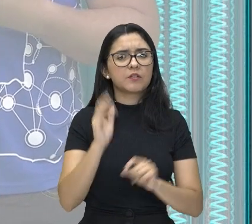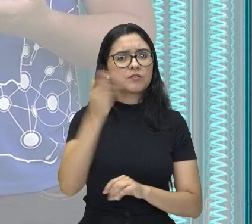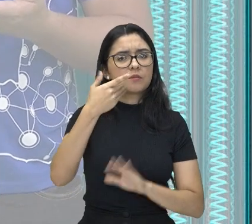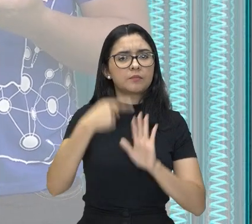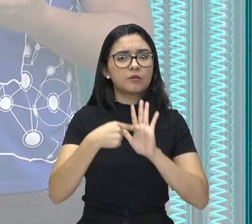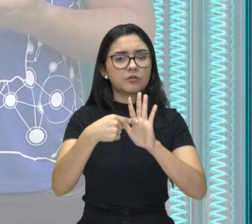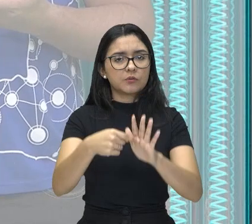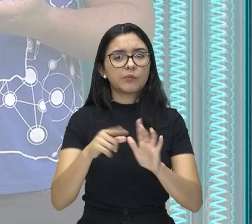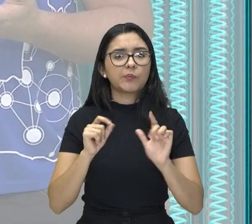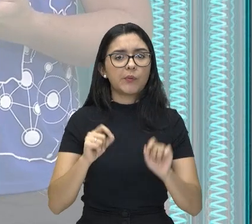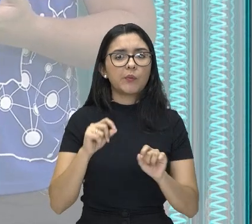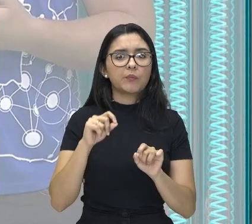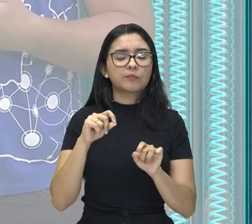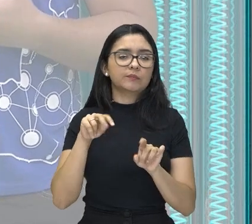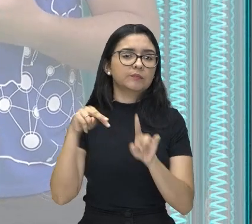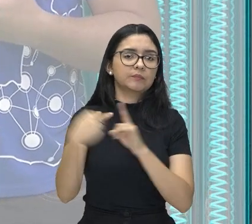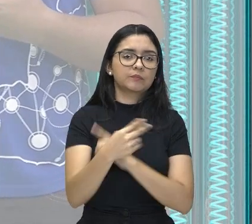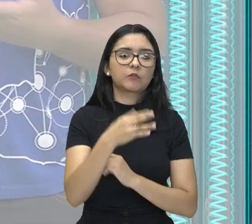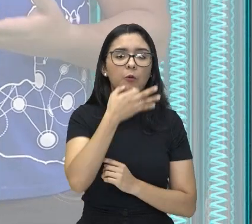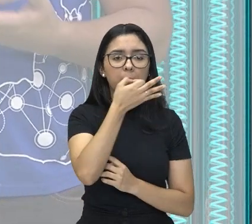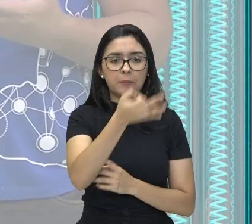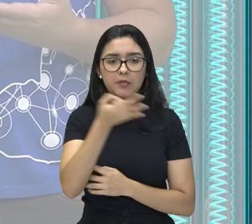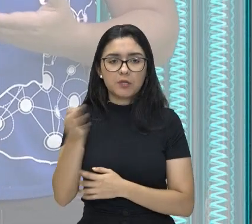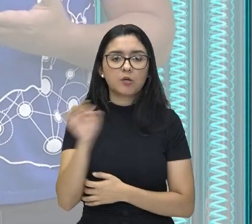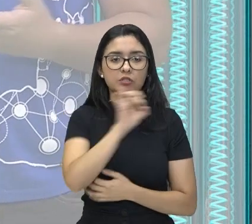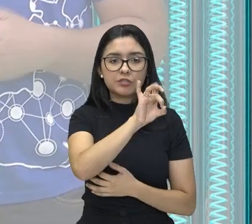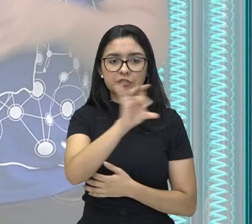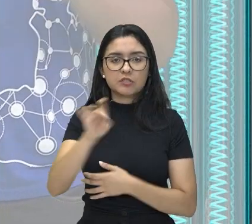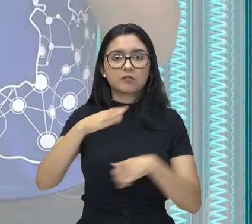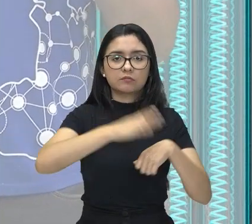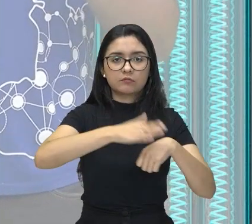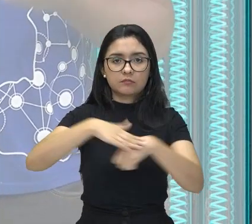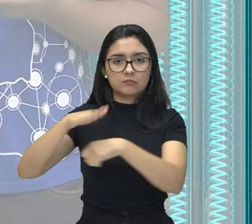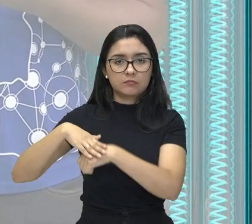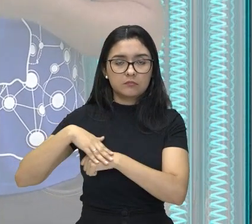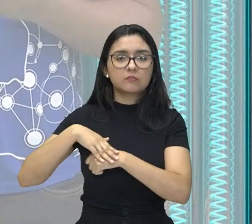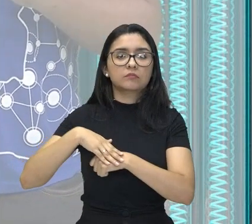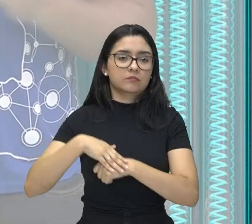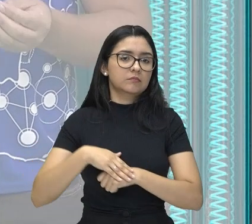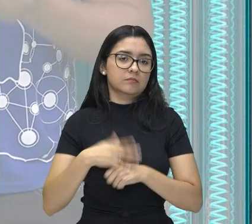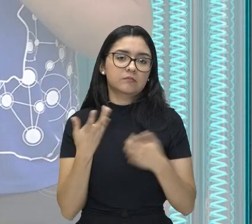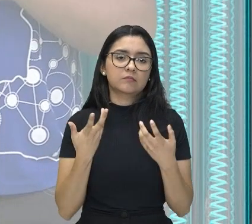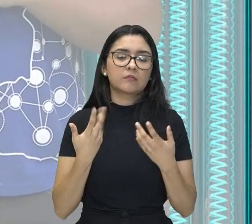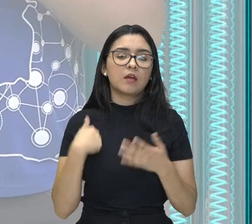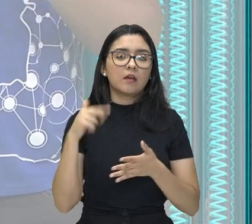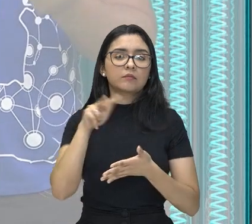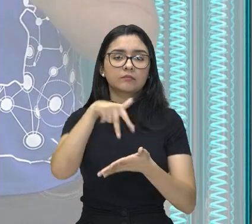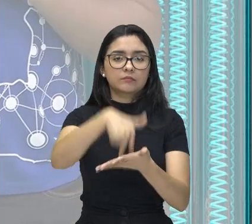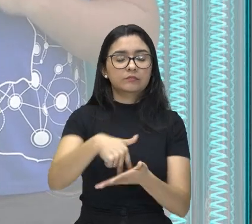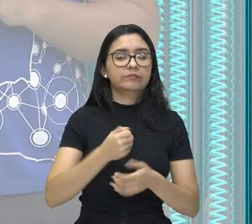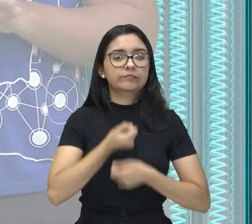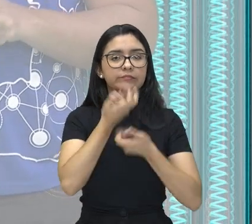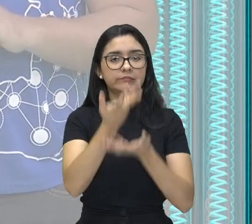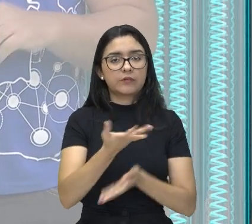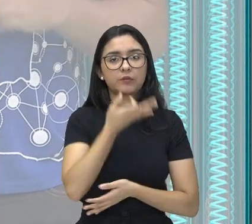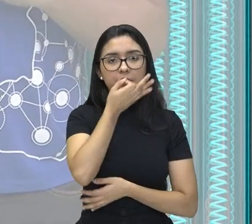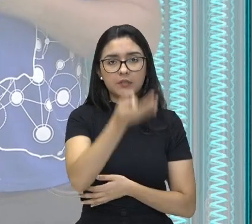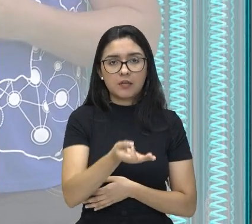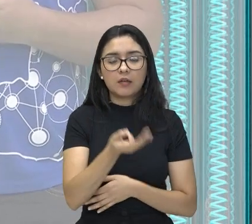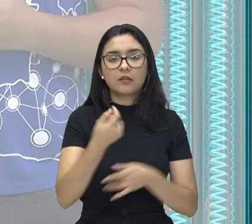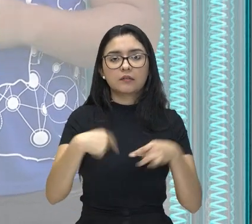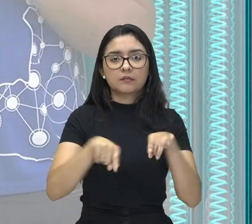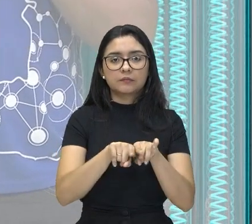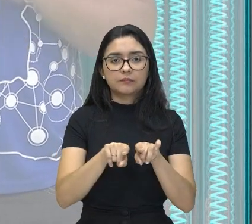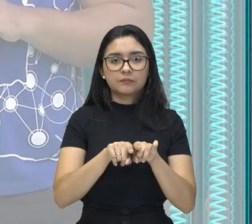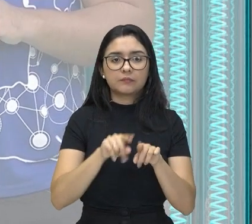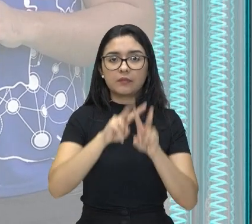para a gente o ponto de vista de cada um, o posicionamento que cada pessoa assume ao ser exposto a determinada ideia, a